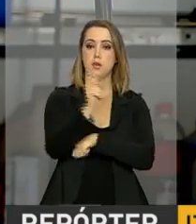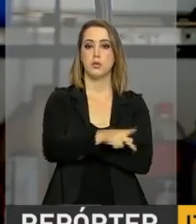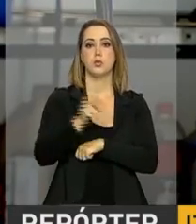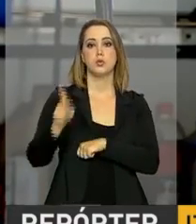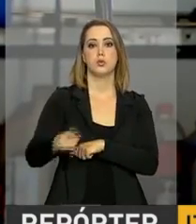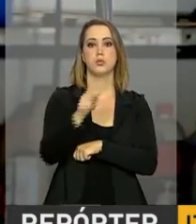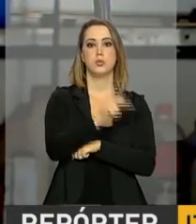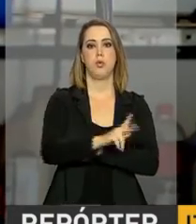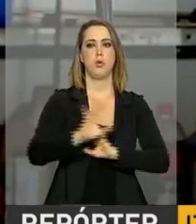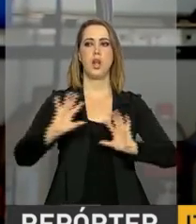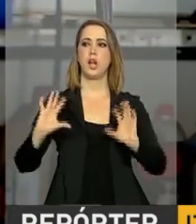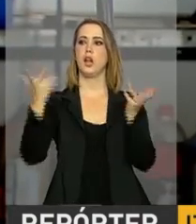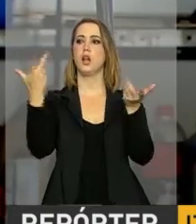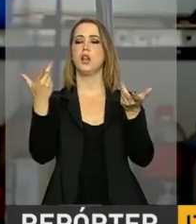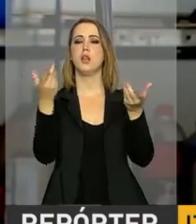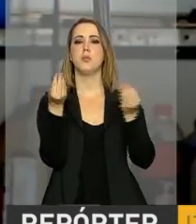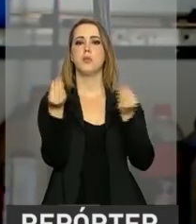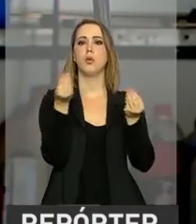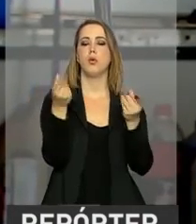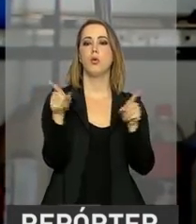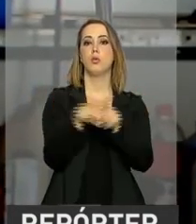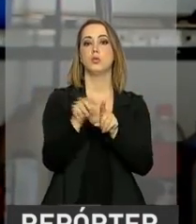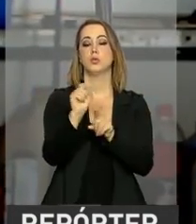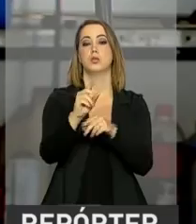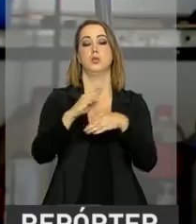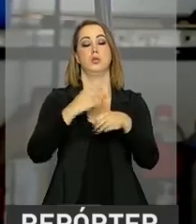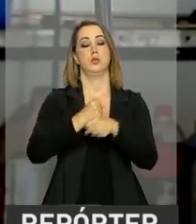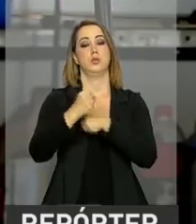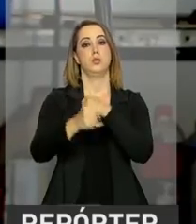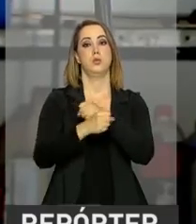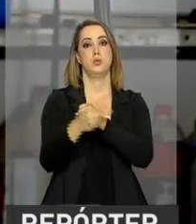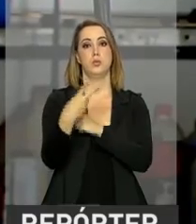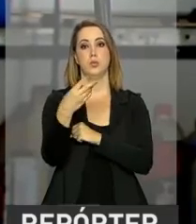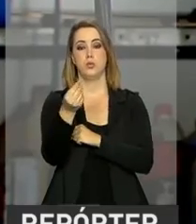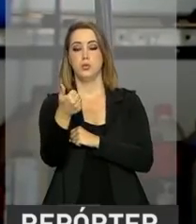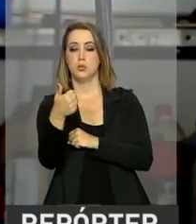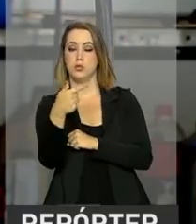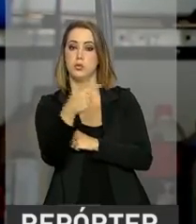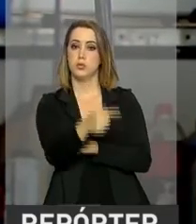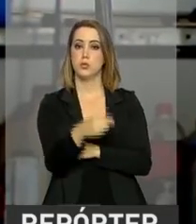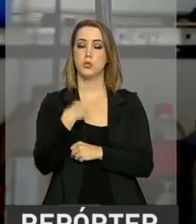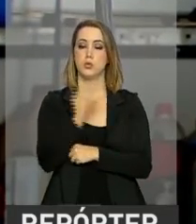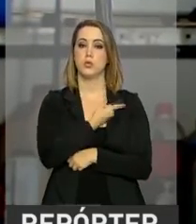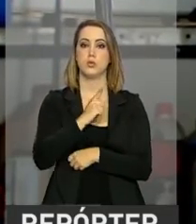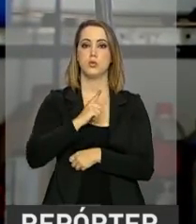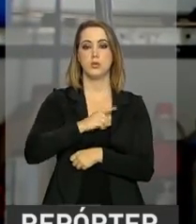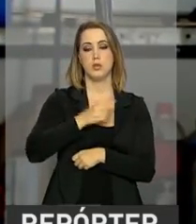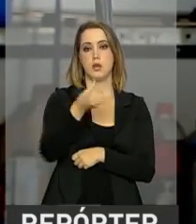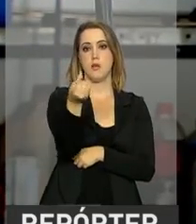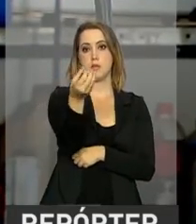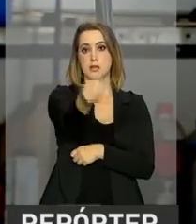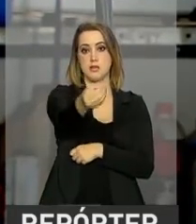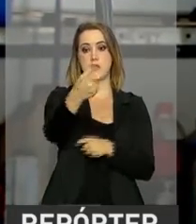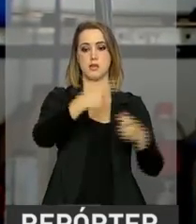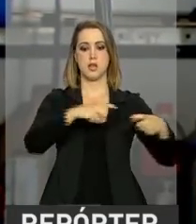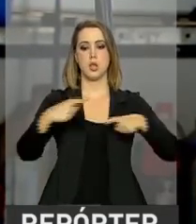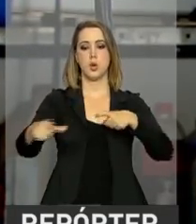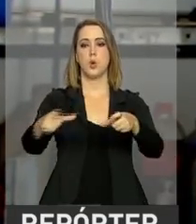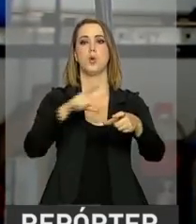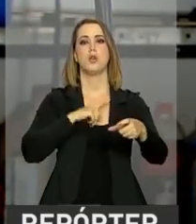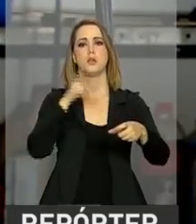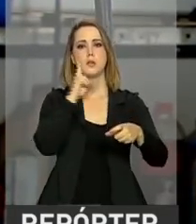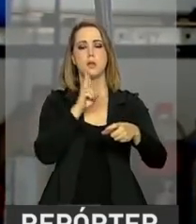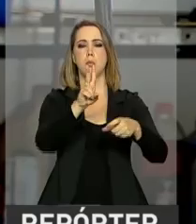esperamos que até no ano que vem 2017 junho 2007 nós tenhamos 60 estações em 60 escolas e com professores capacitados